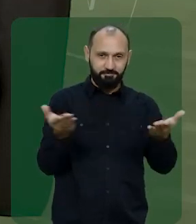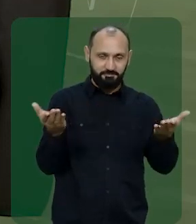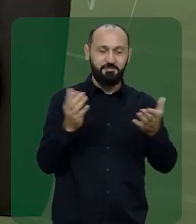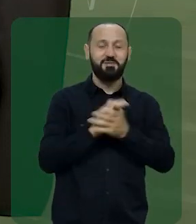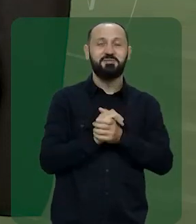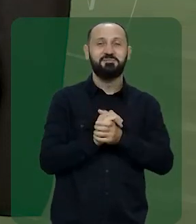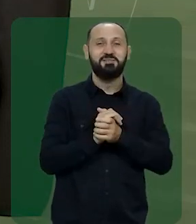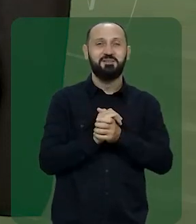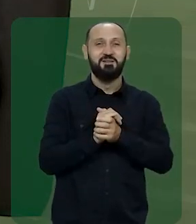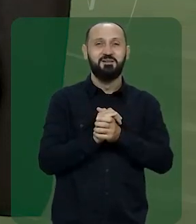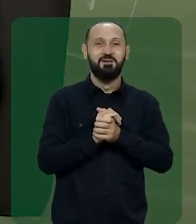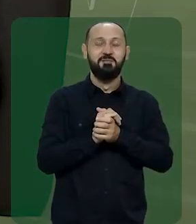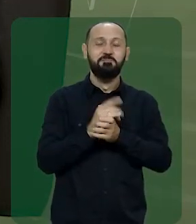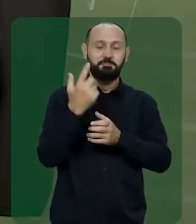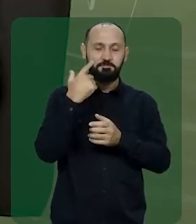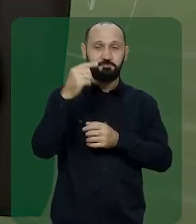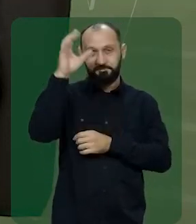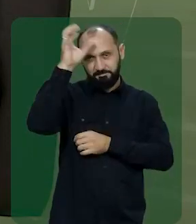no comando desta pasta.